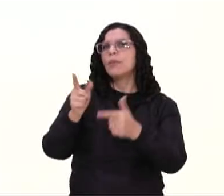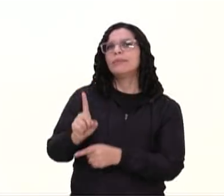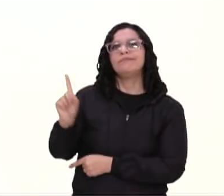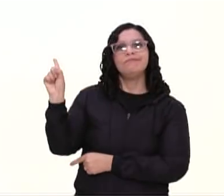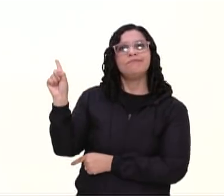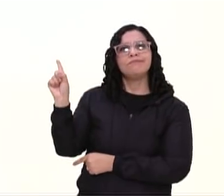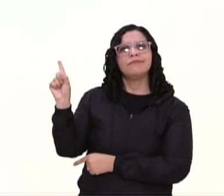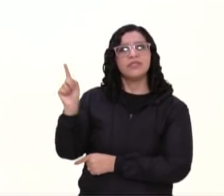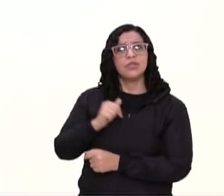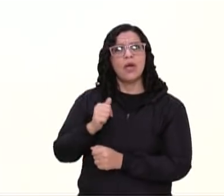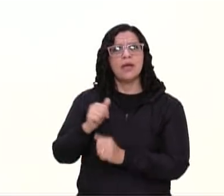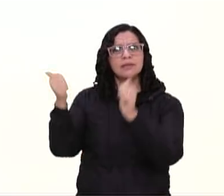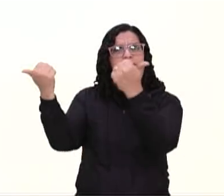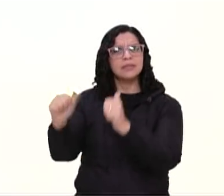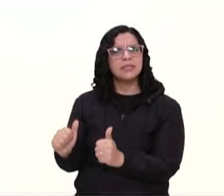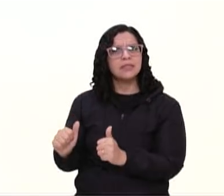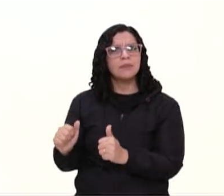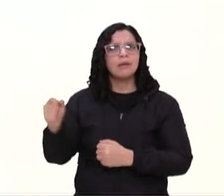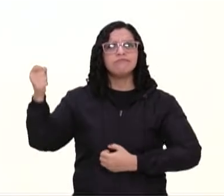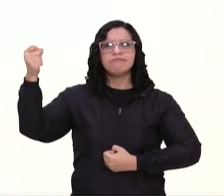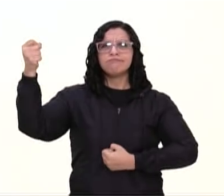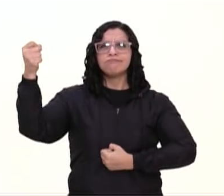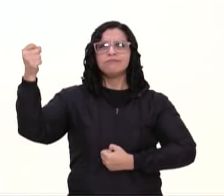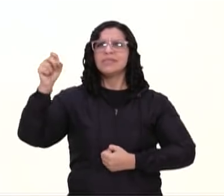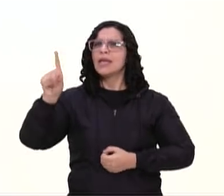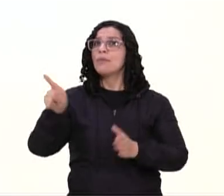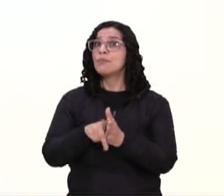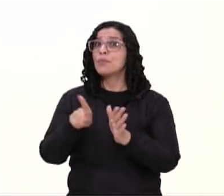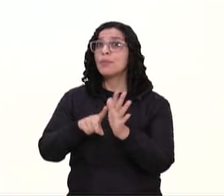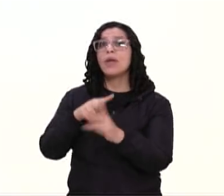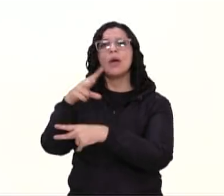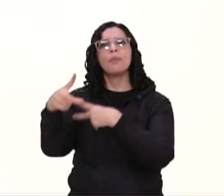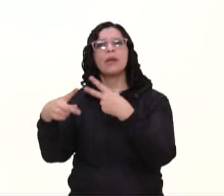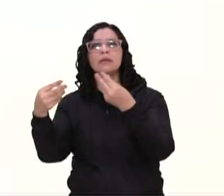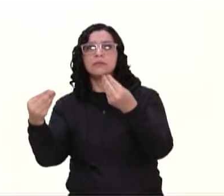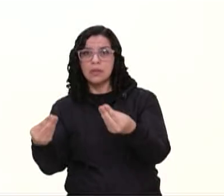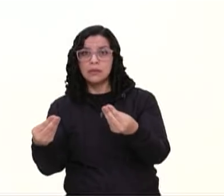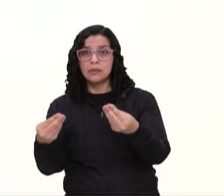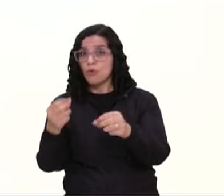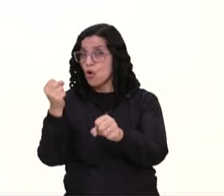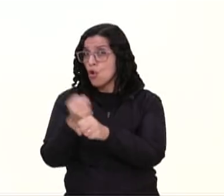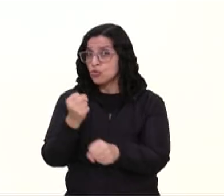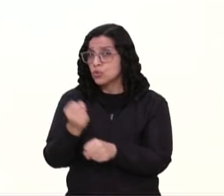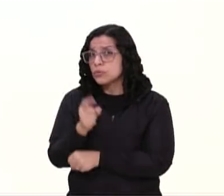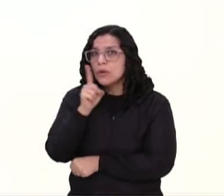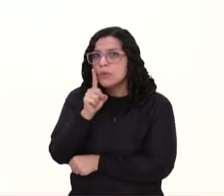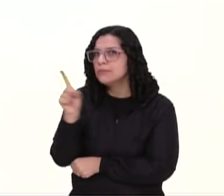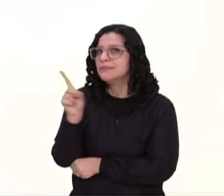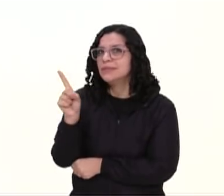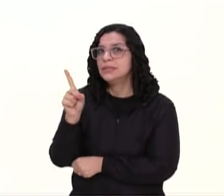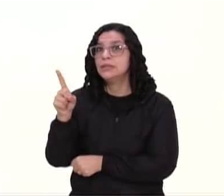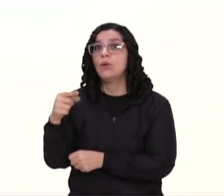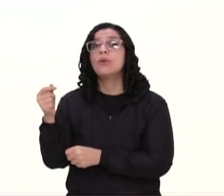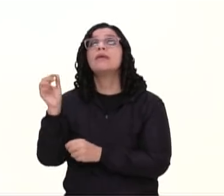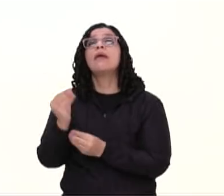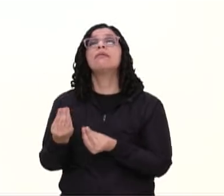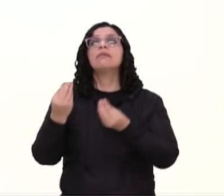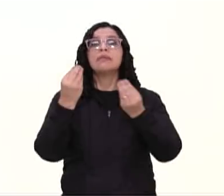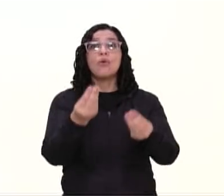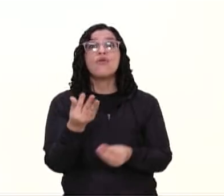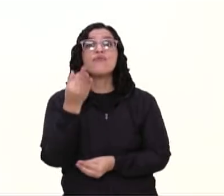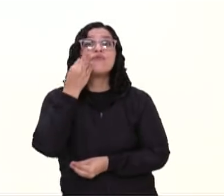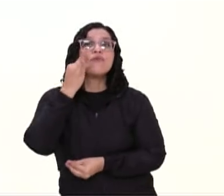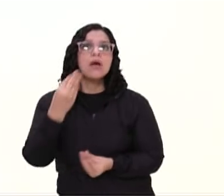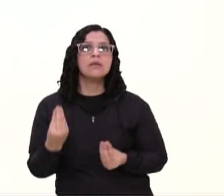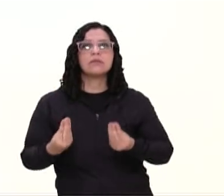estátua aqui, vocês conhecem? Você sabia que essa estátua foi um presente, ela não foi construída pelos americanos, foi um presente dado pela